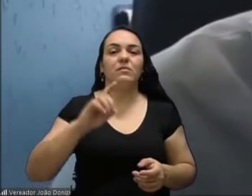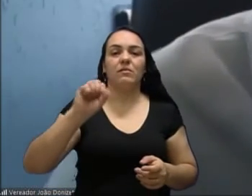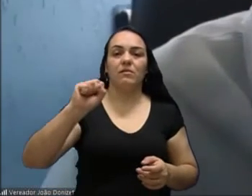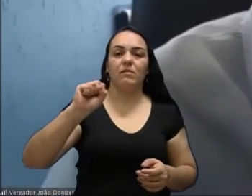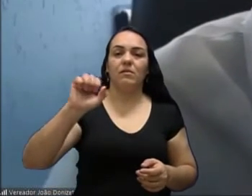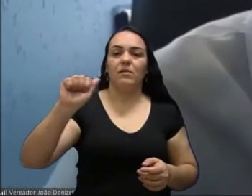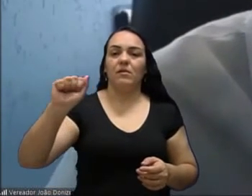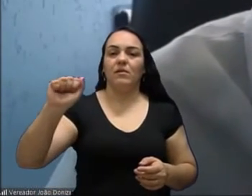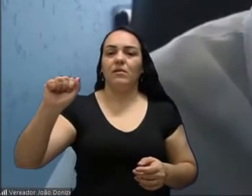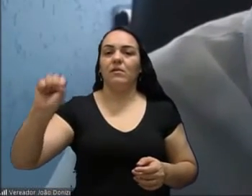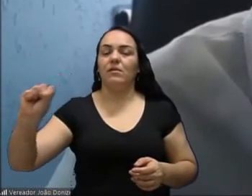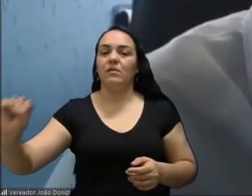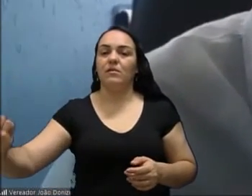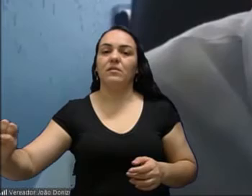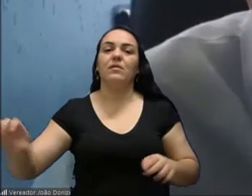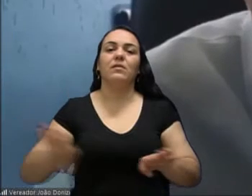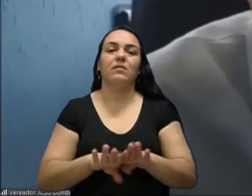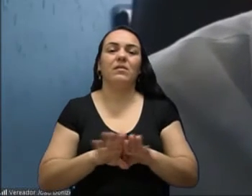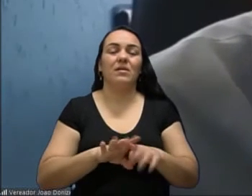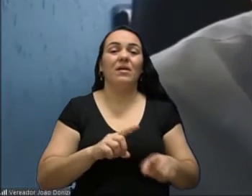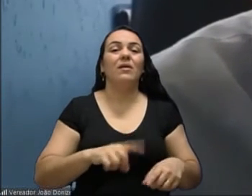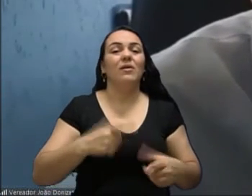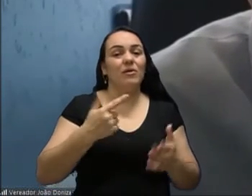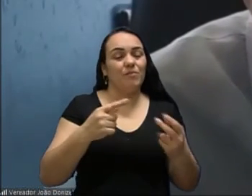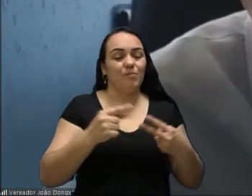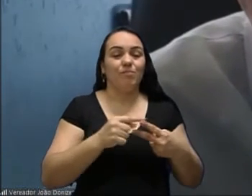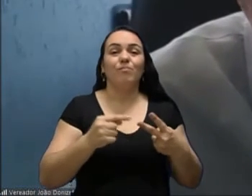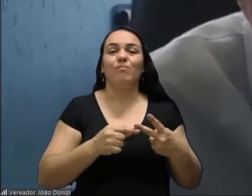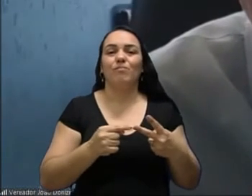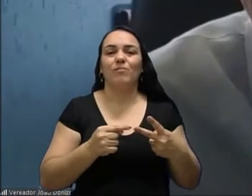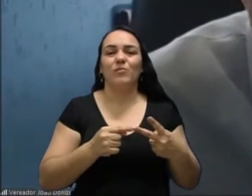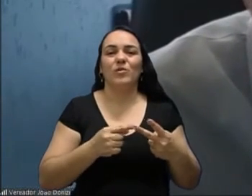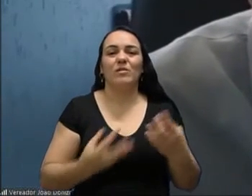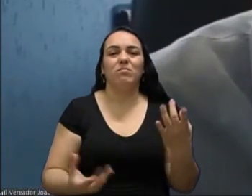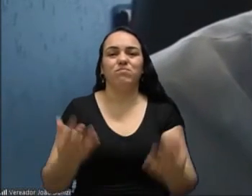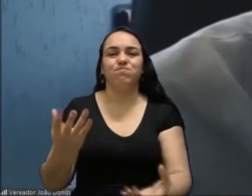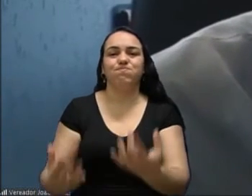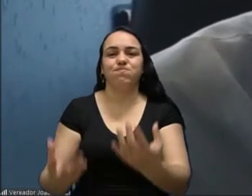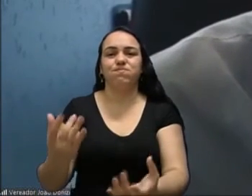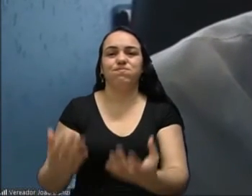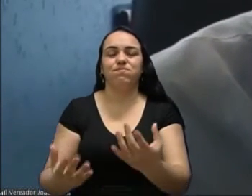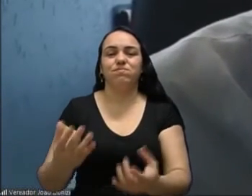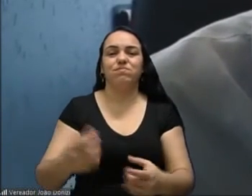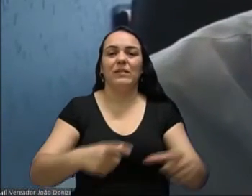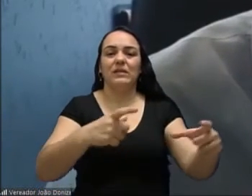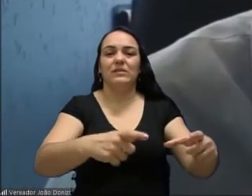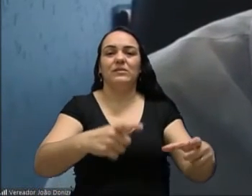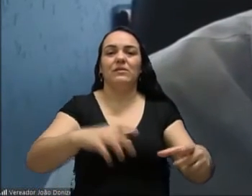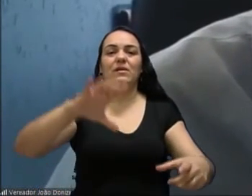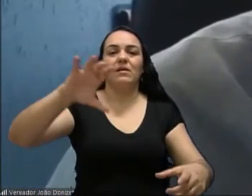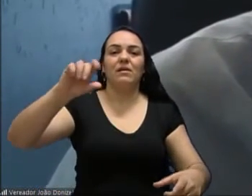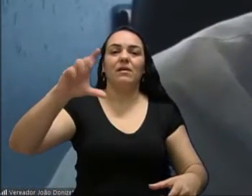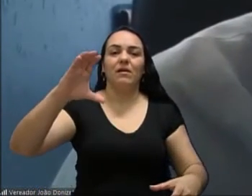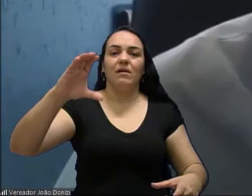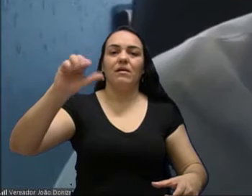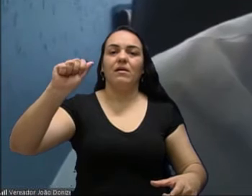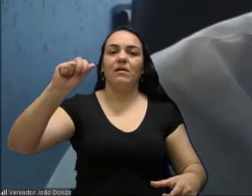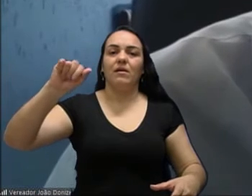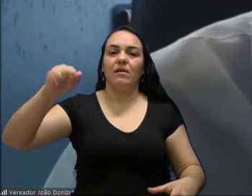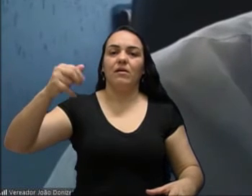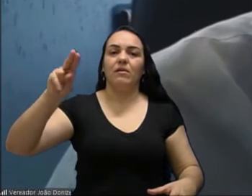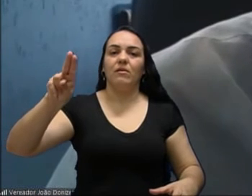outro é a situação da queimada que vem ocorrendo na região do Cajuru e que as pessoas estão nos cobrando com relação a isso